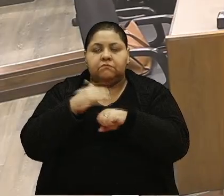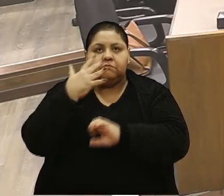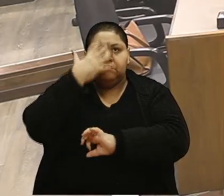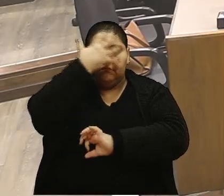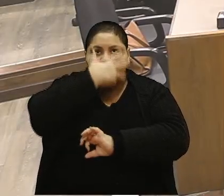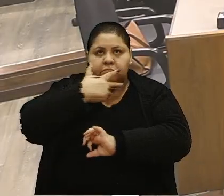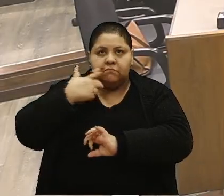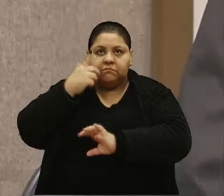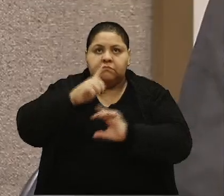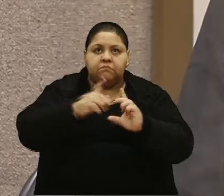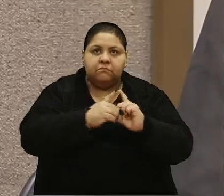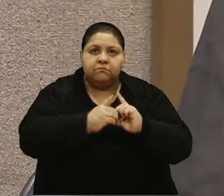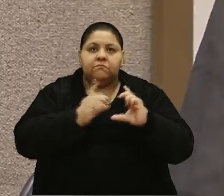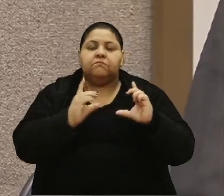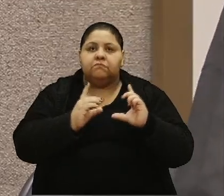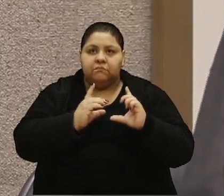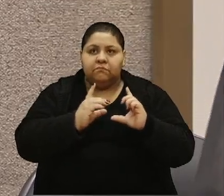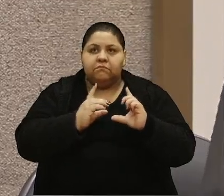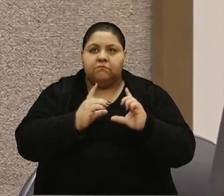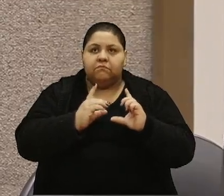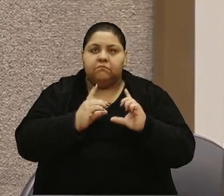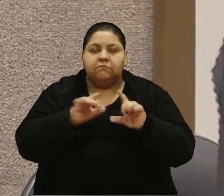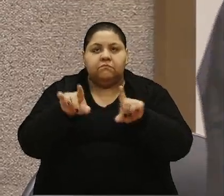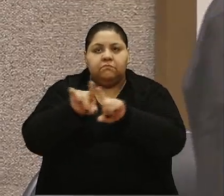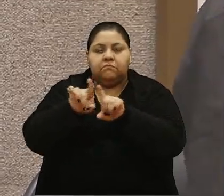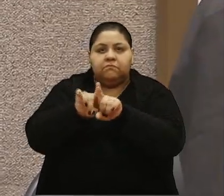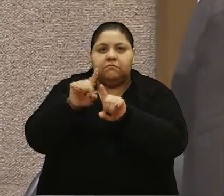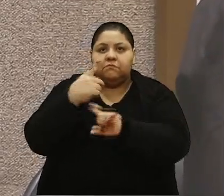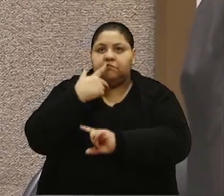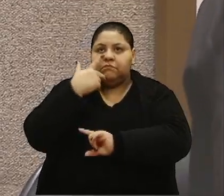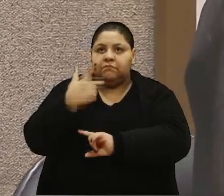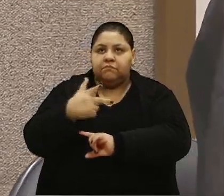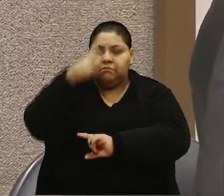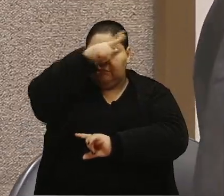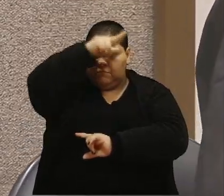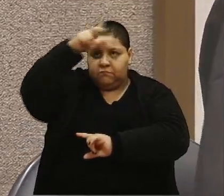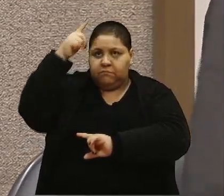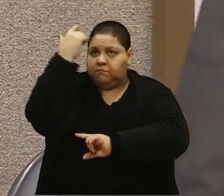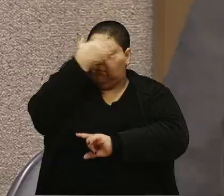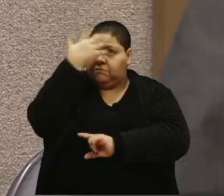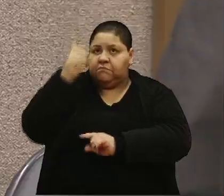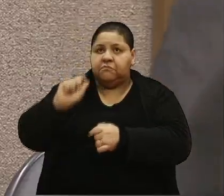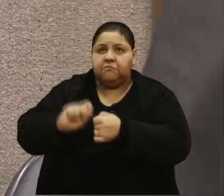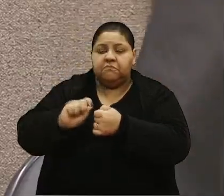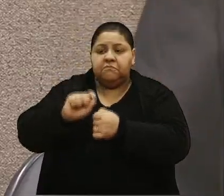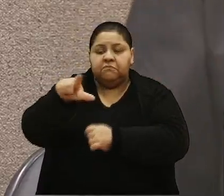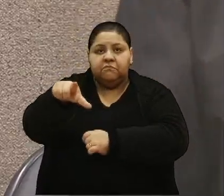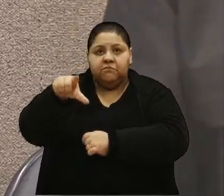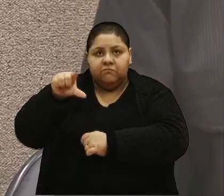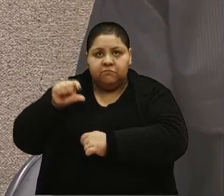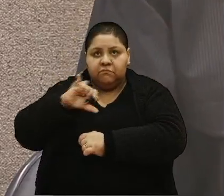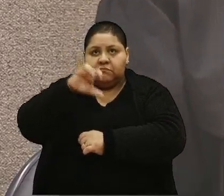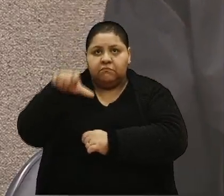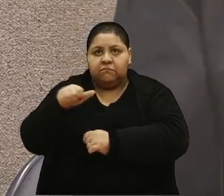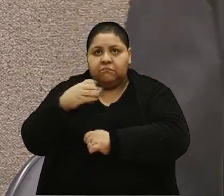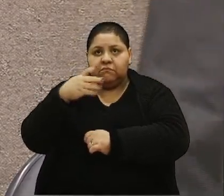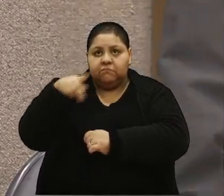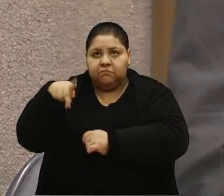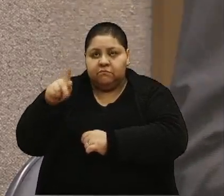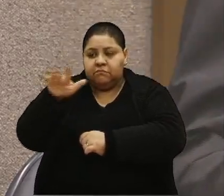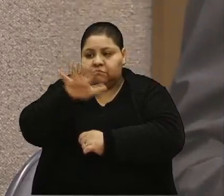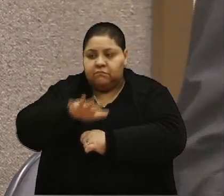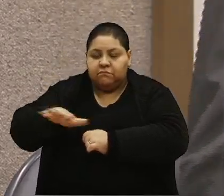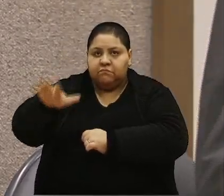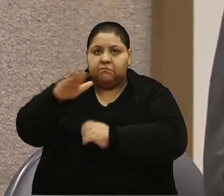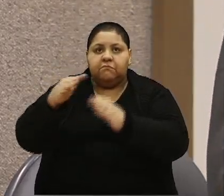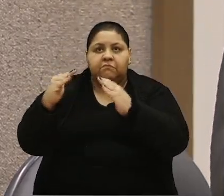bonito, democrático. Quero também dizer que o prefeito Adiló fez uma bela escolha com o Jack na habitação,